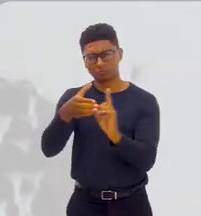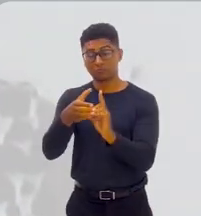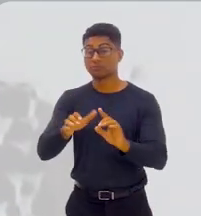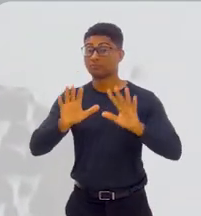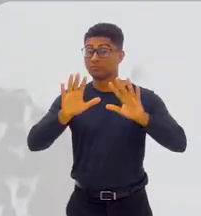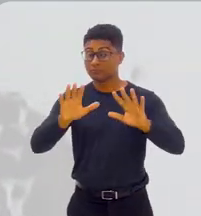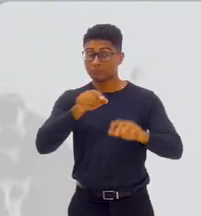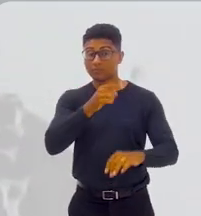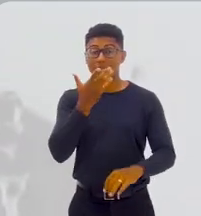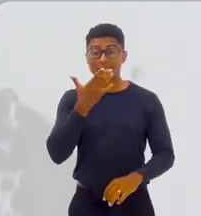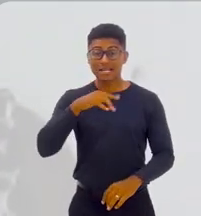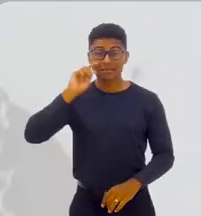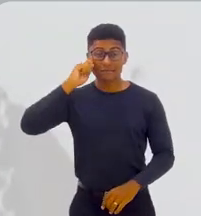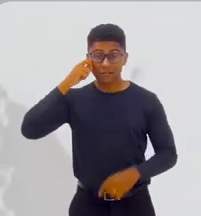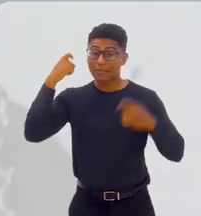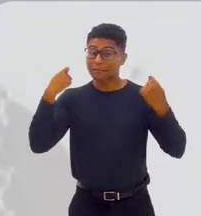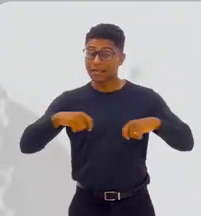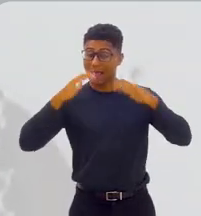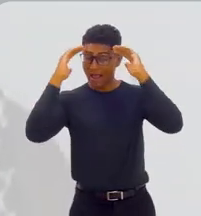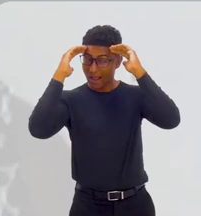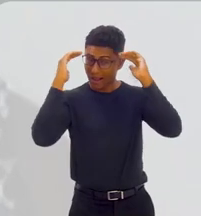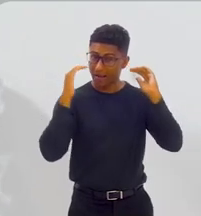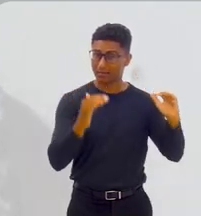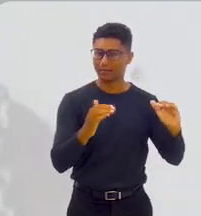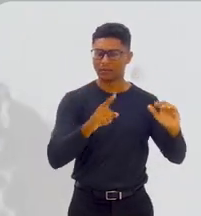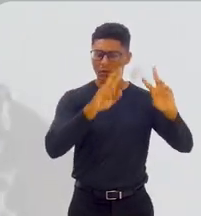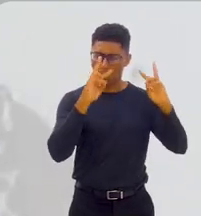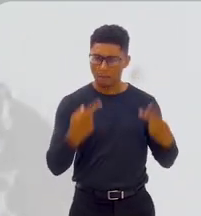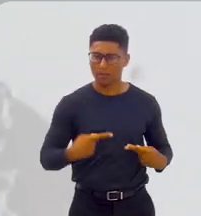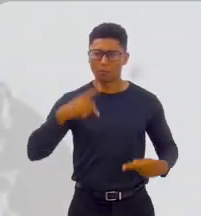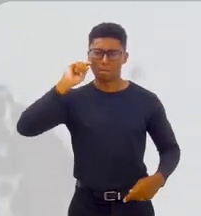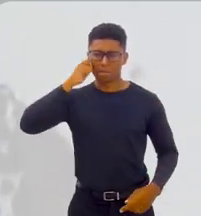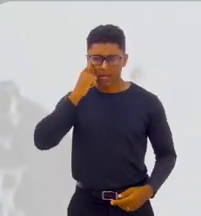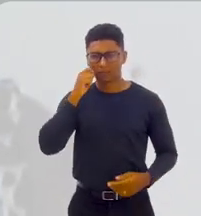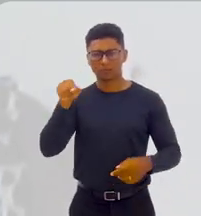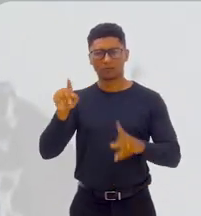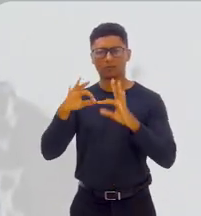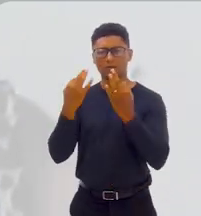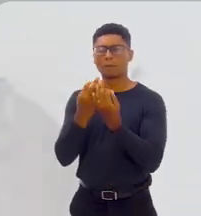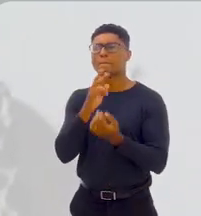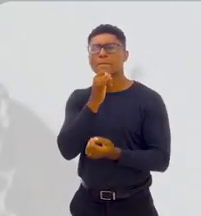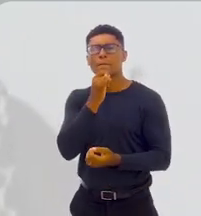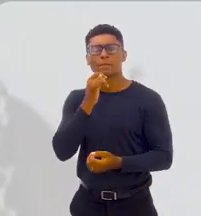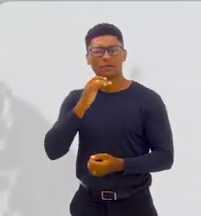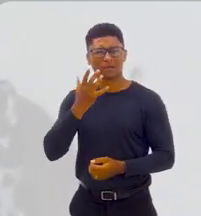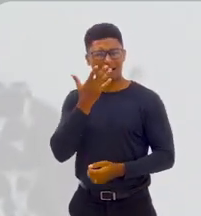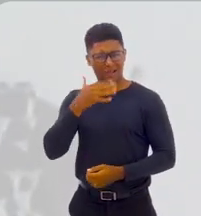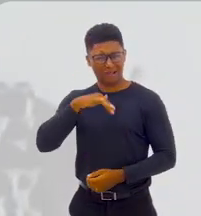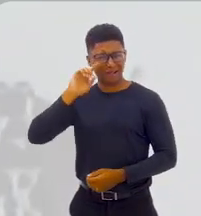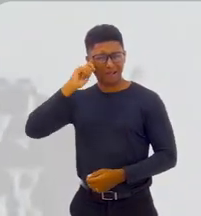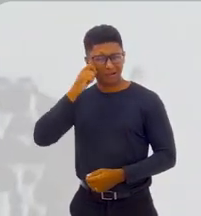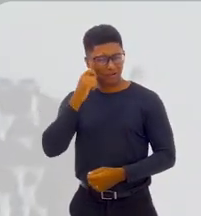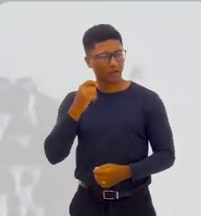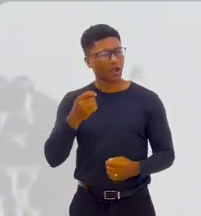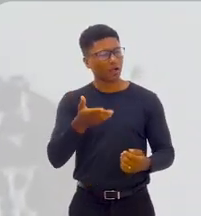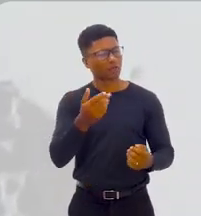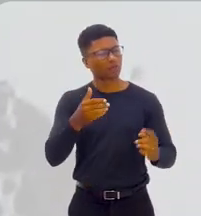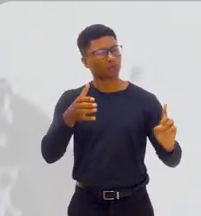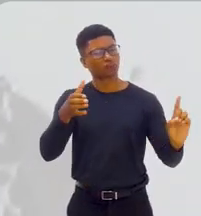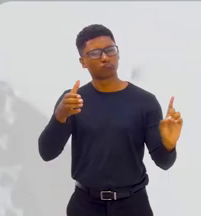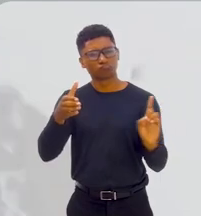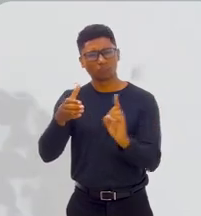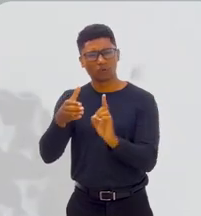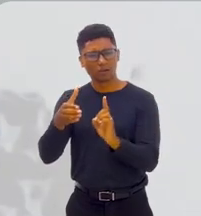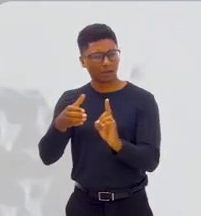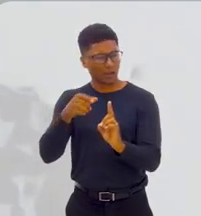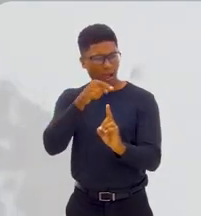criança preta precisa ser respeitada na sua condição de ser humano preto dentro dessa família. Então não dá para você adotar uma criança preta e dizer, quando ele sofrer racismo, dizer para